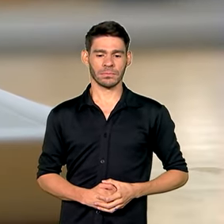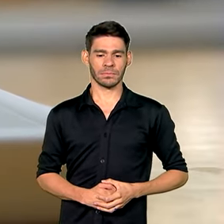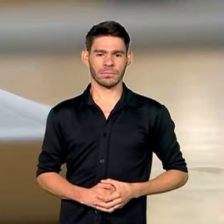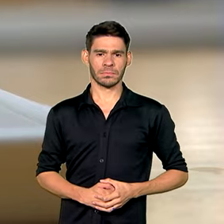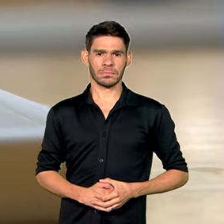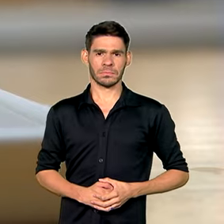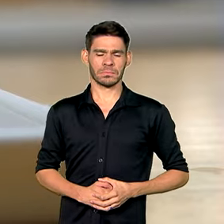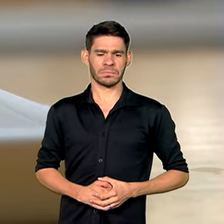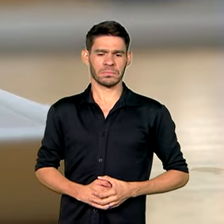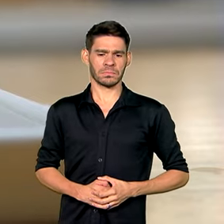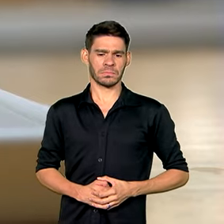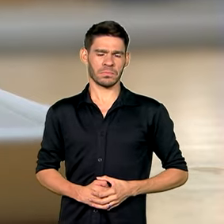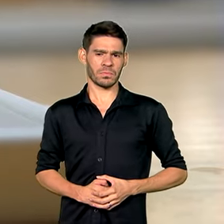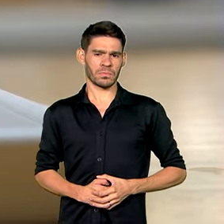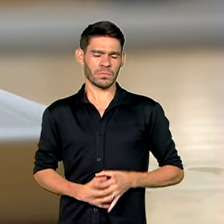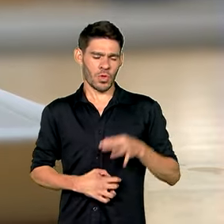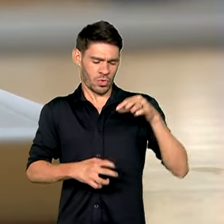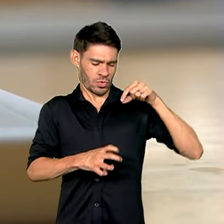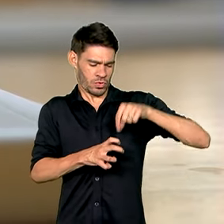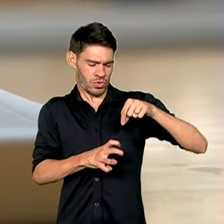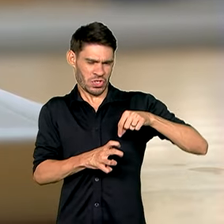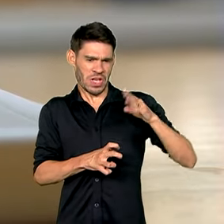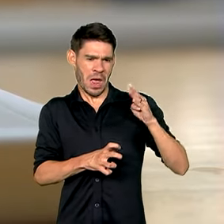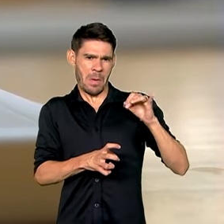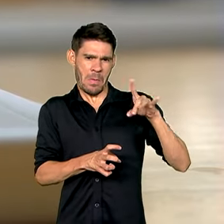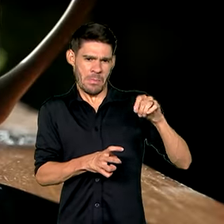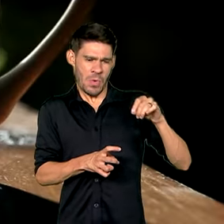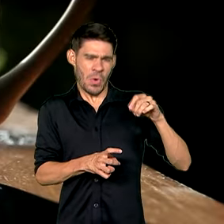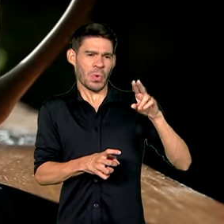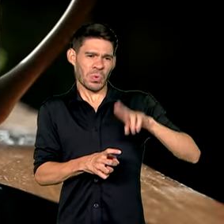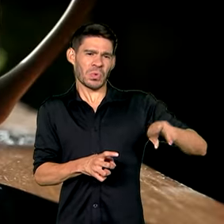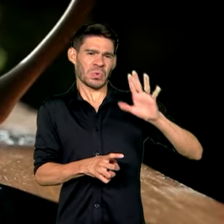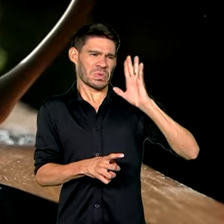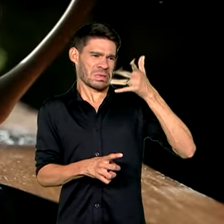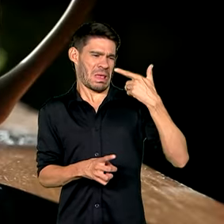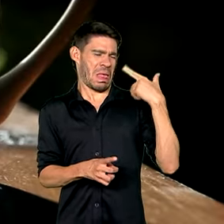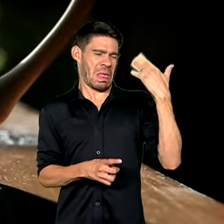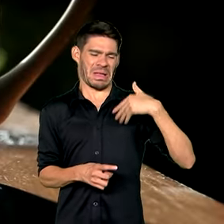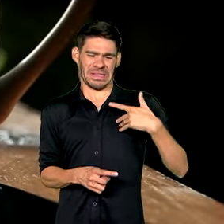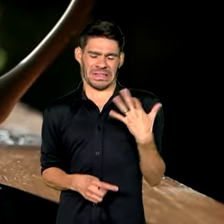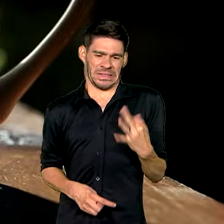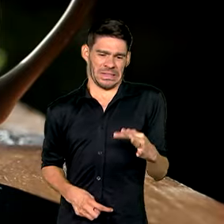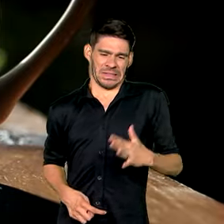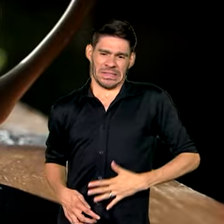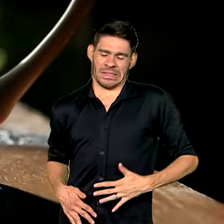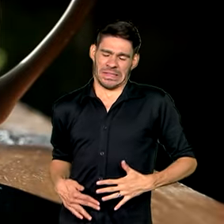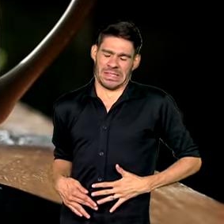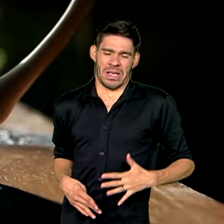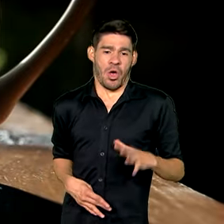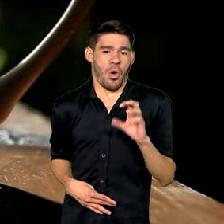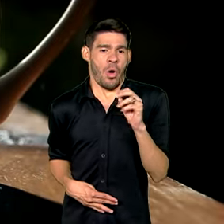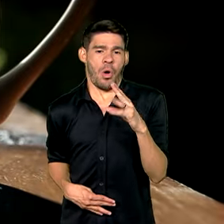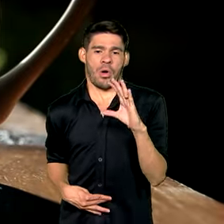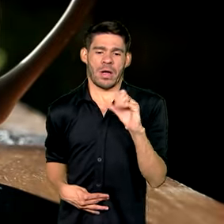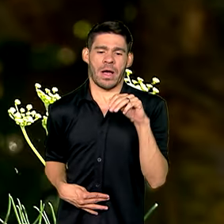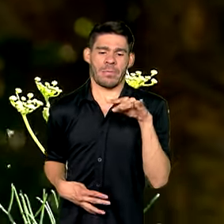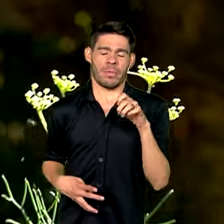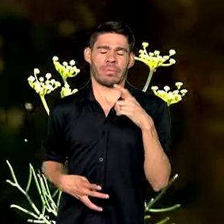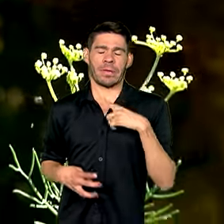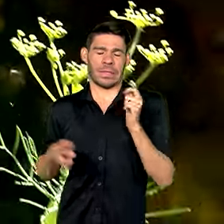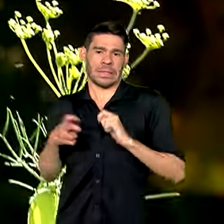Nunca recorreu a um chazinho de boldo quando bateu aquela dor no estômago ou a camomila para aliviar a ansiedade e a